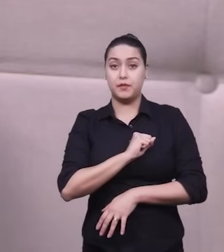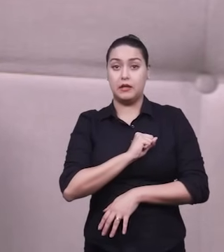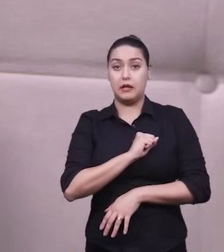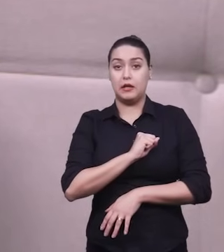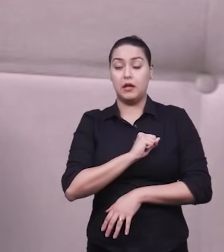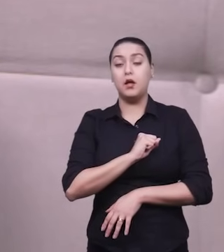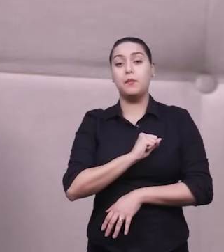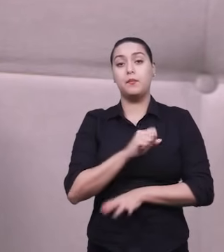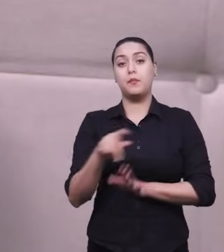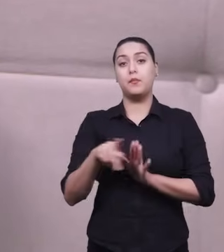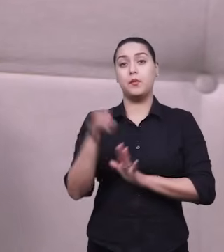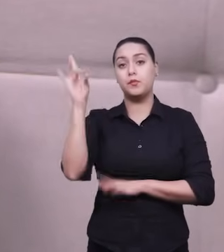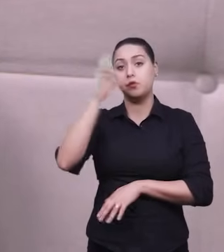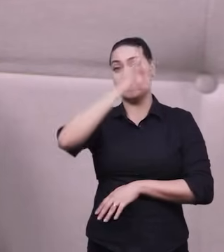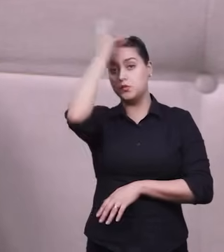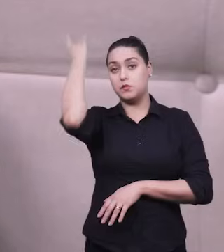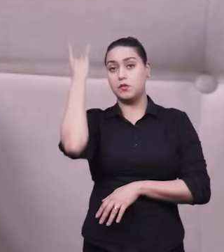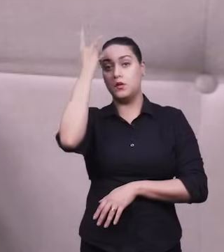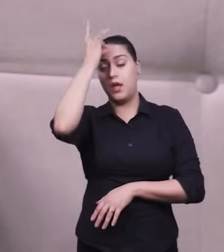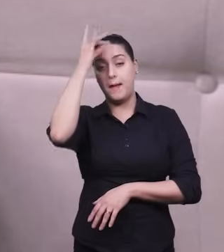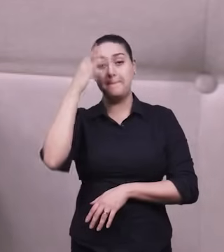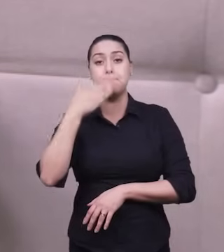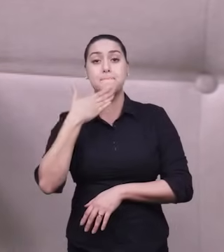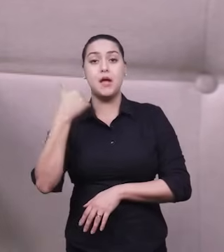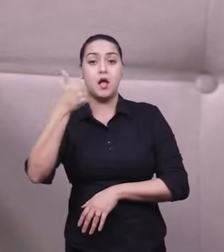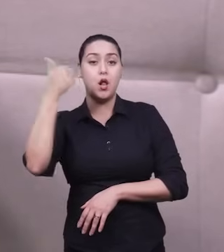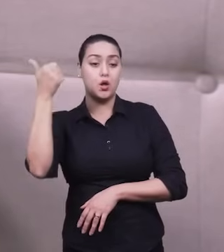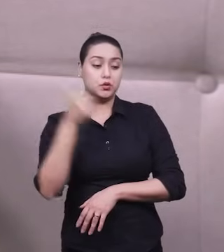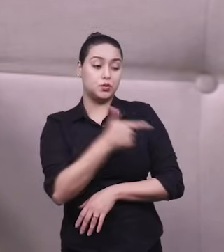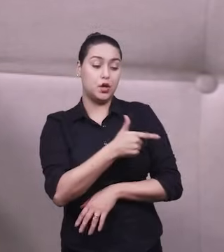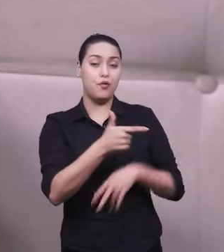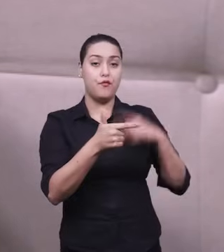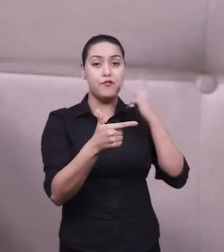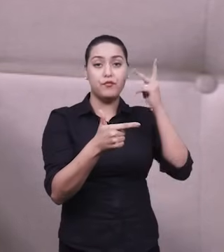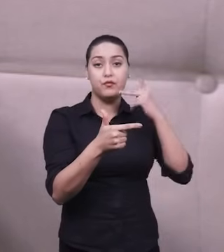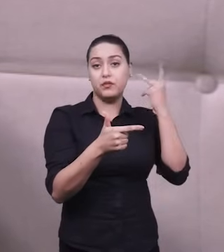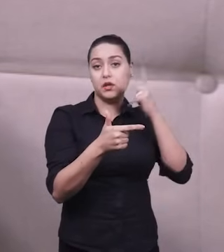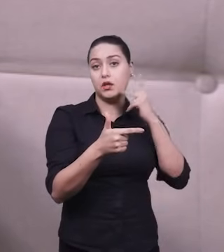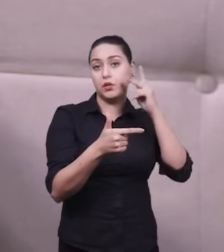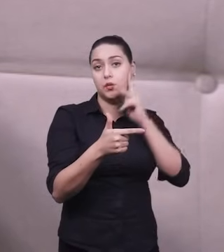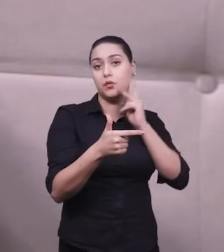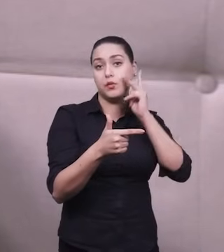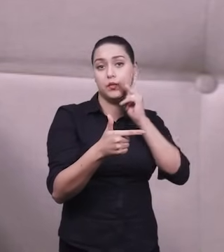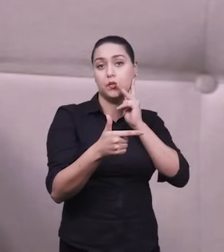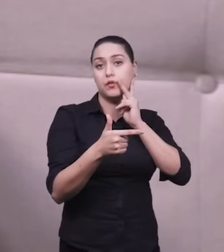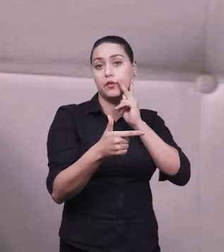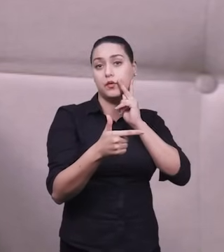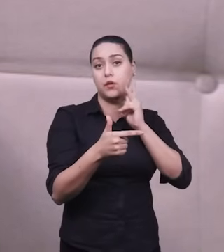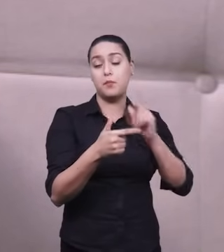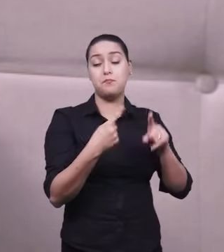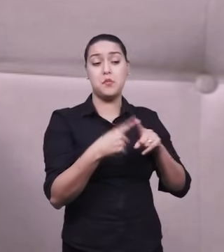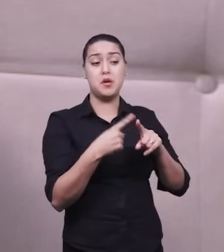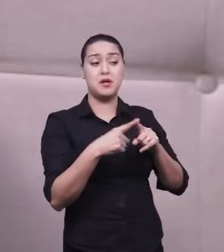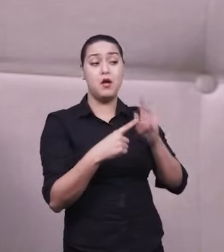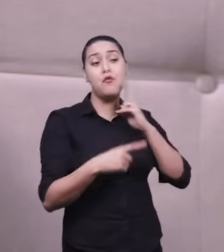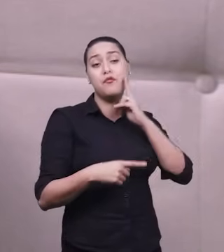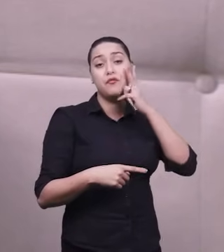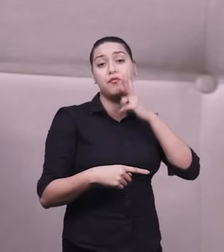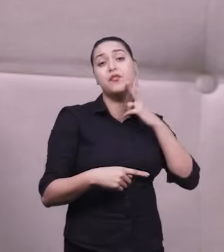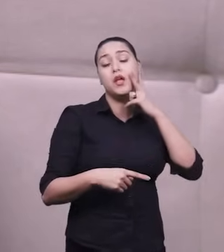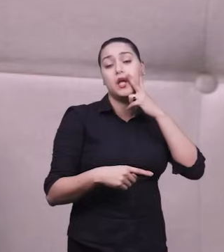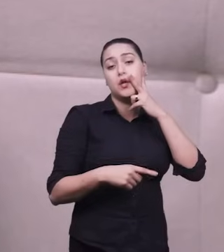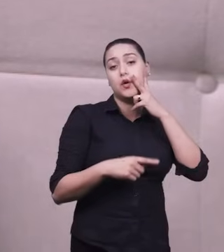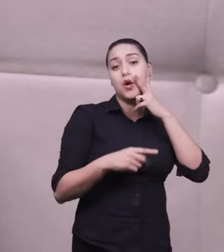que é o Espírito Santo, ele é melhor do que o vinho. Nesse caso aí, o vinho fazendo referência às alegrias